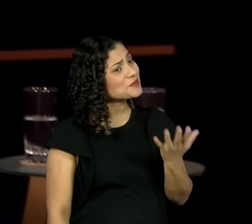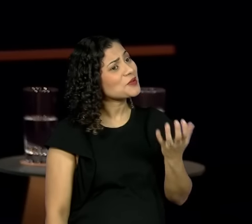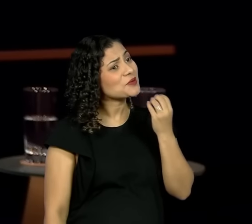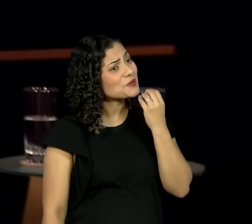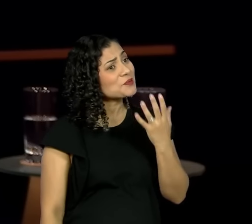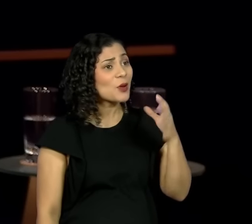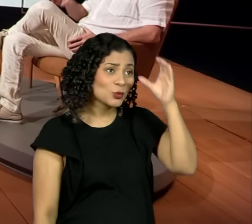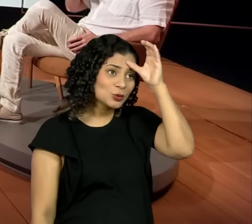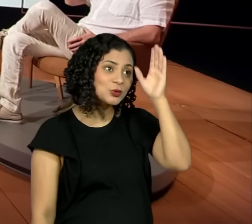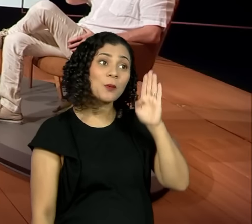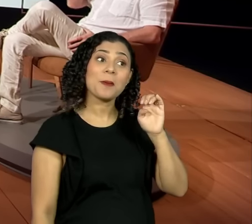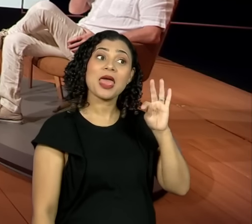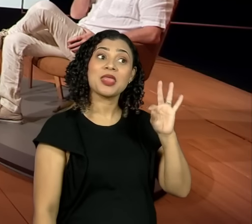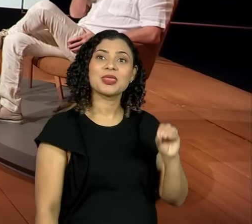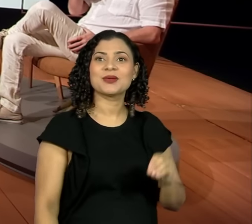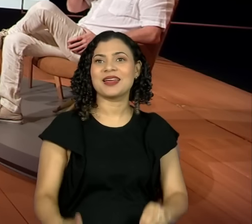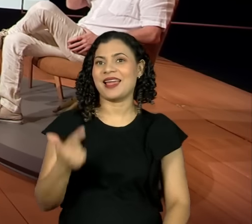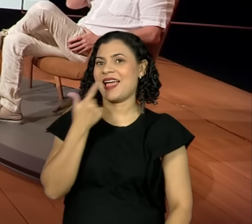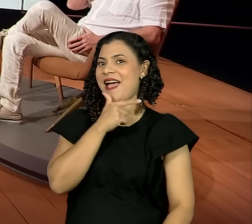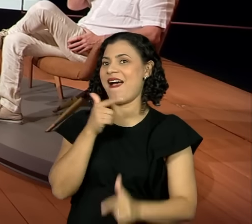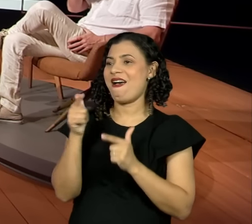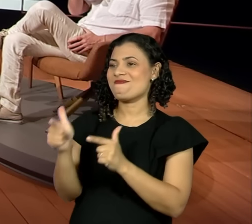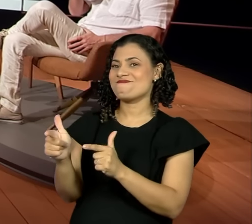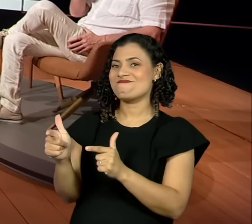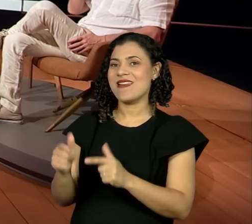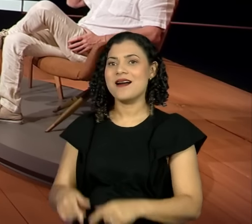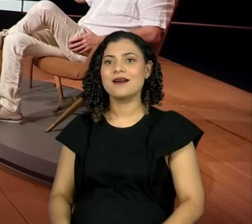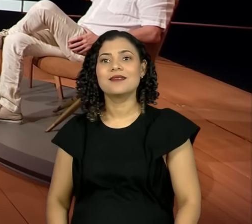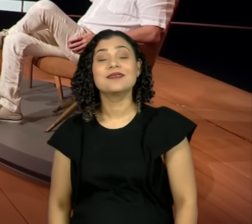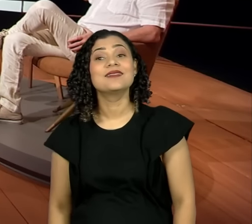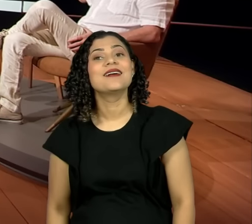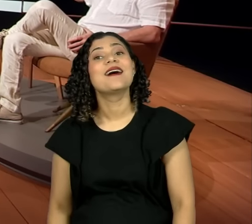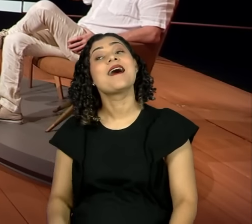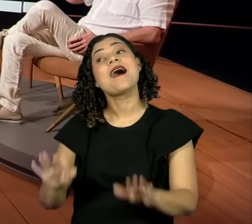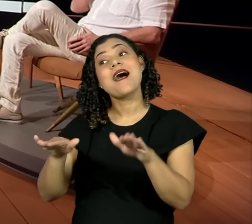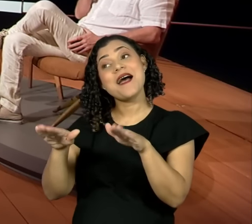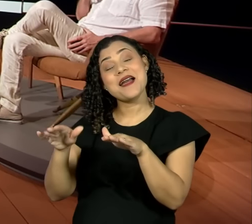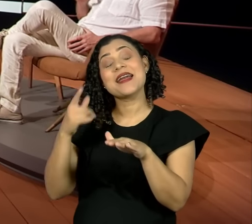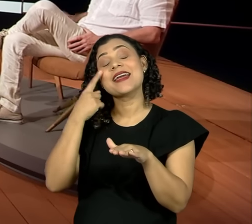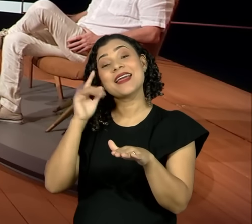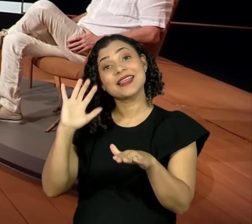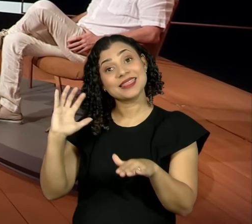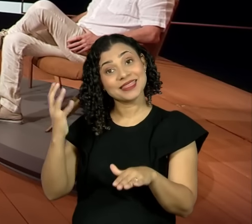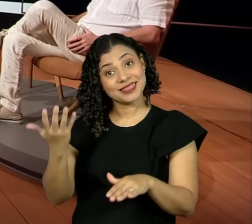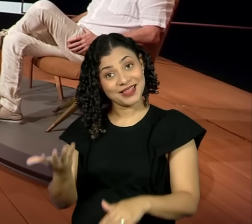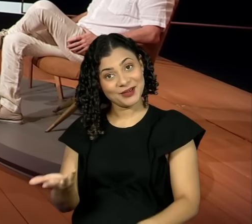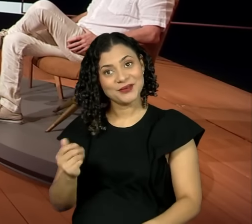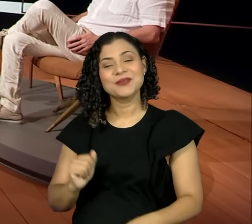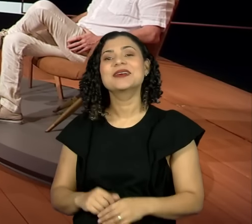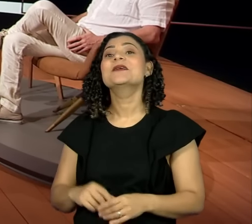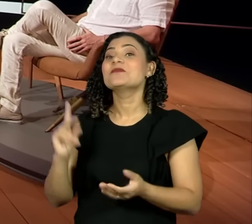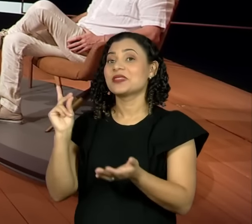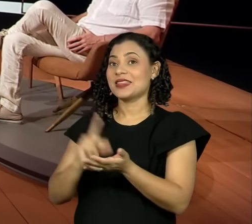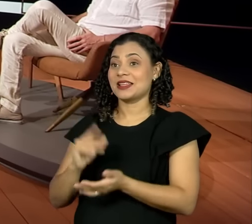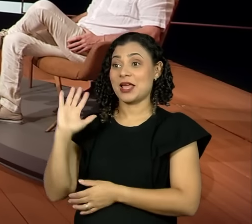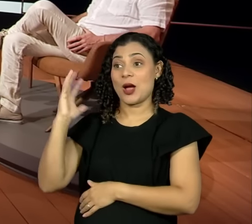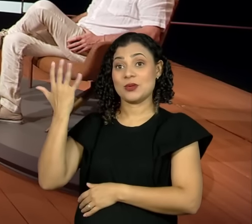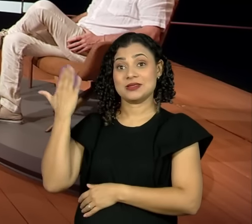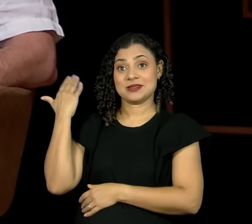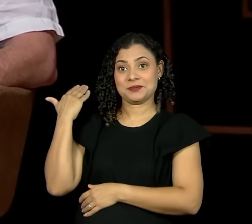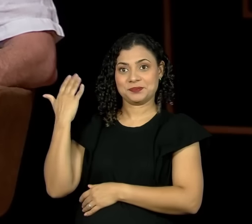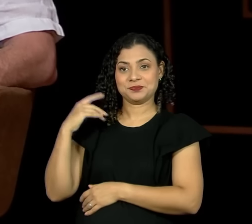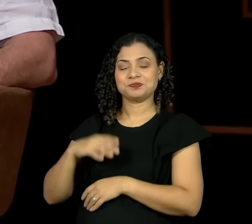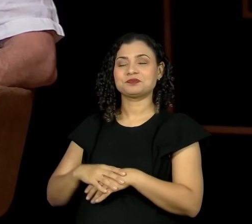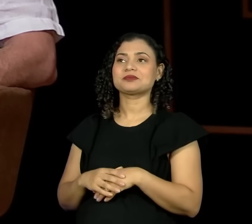tio Beto Ah não não não não isso daí é o seguinte isso daí um dia um dia ela entra